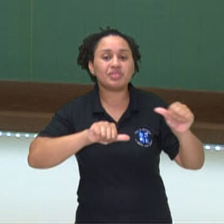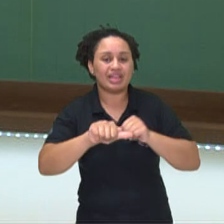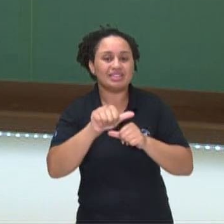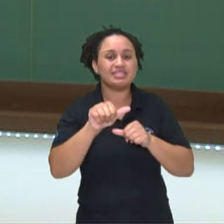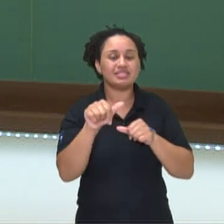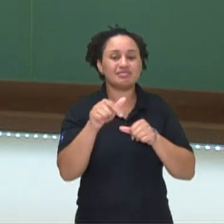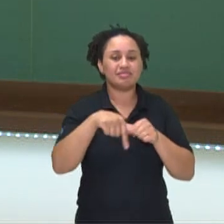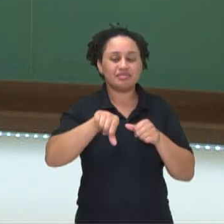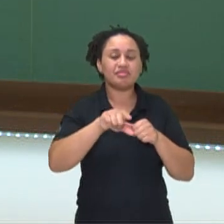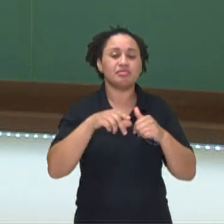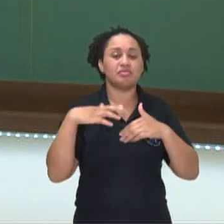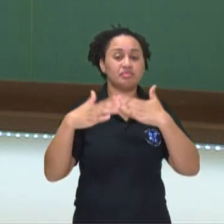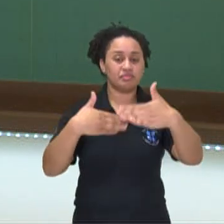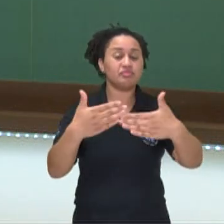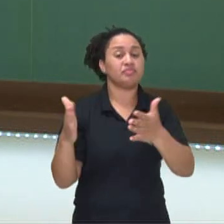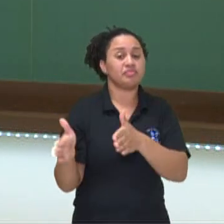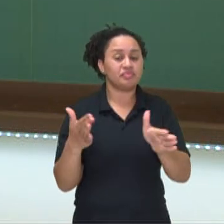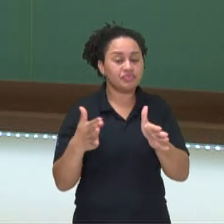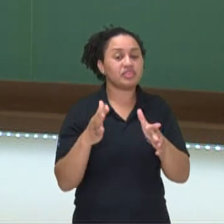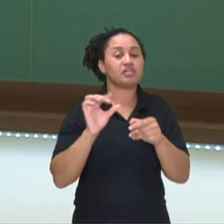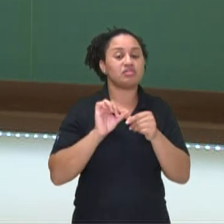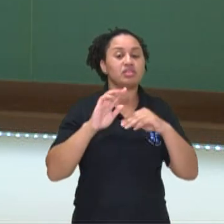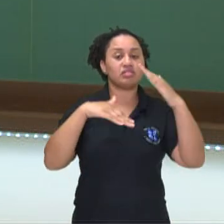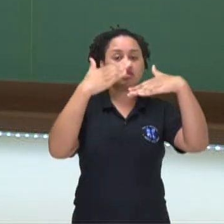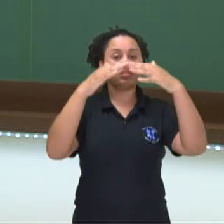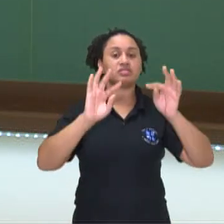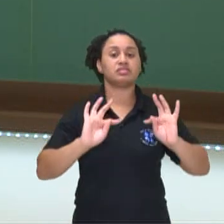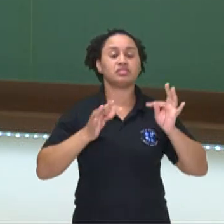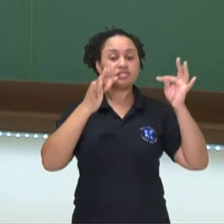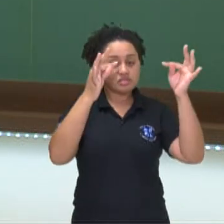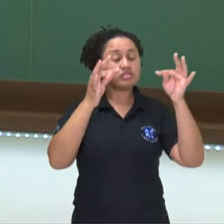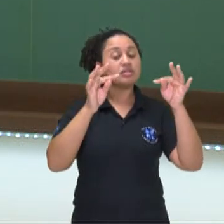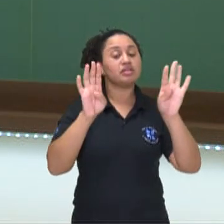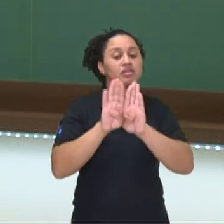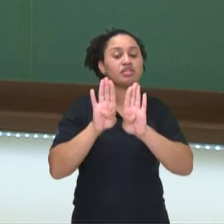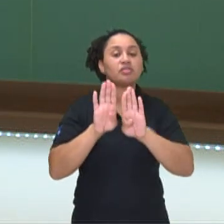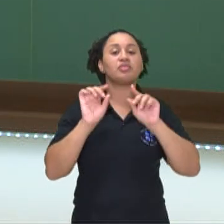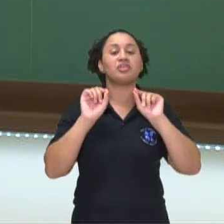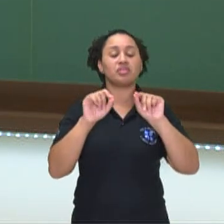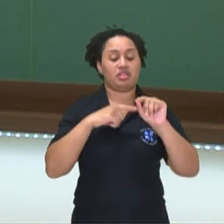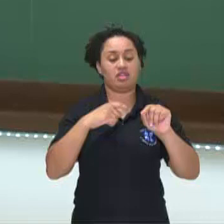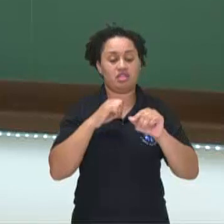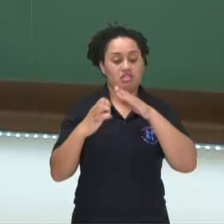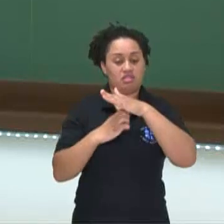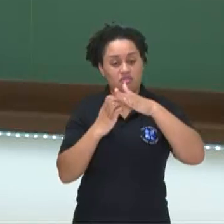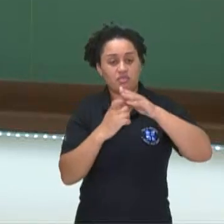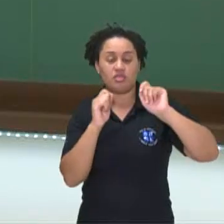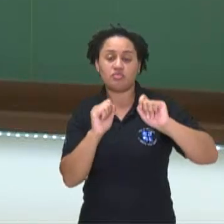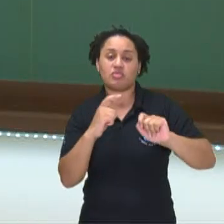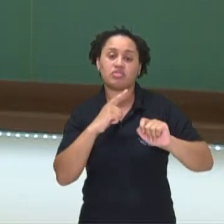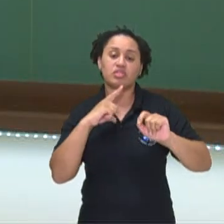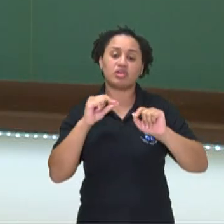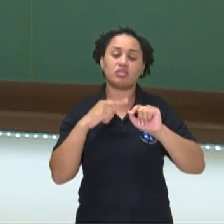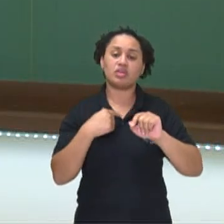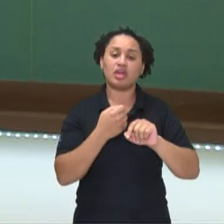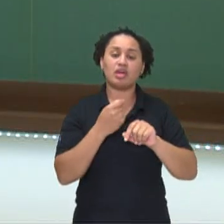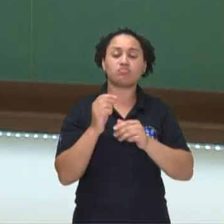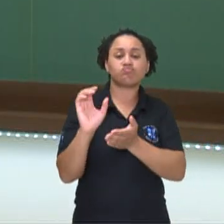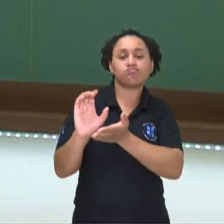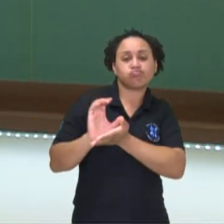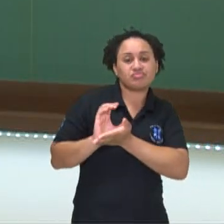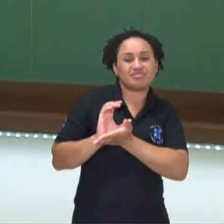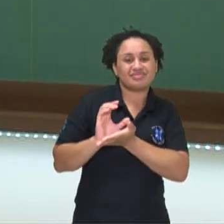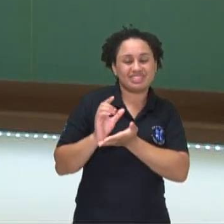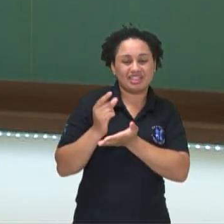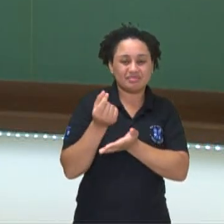produção, trazendo avanços tecnológicos e fazendo assim com que as empresas possam dispor de um acúmulo maior de capital, ou